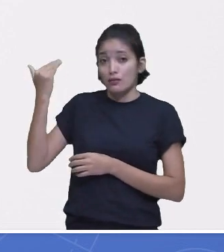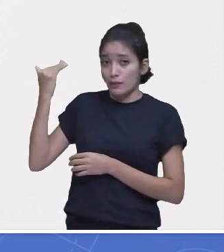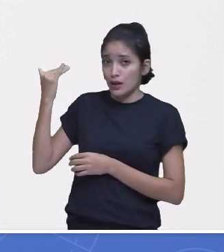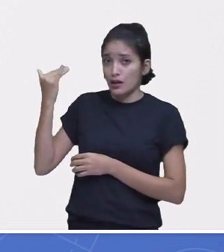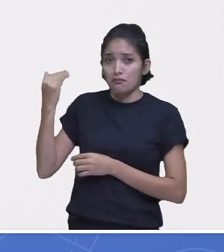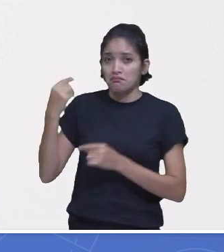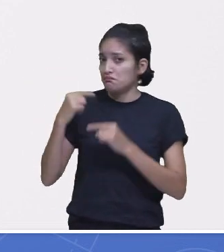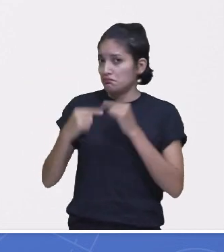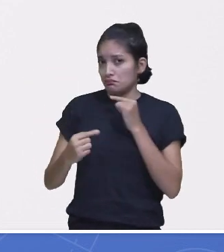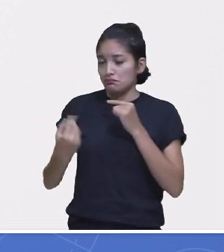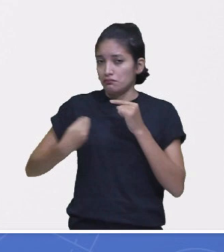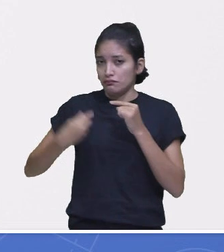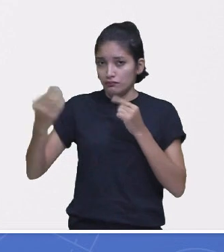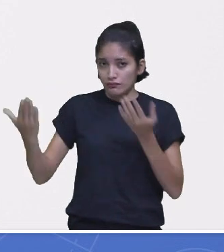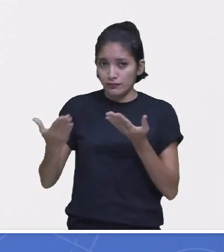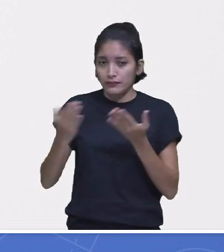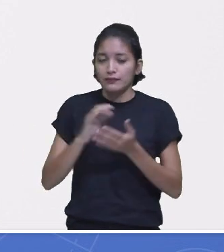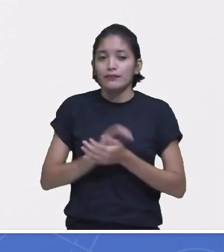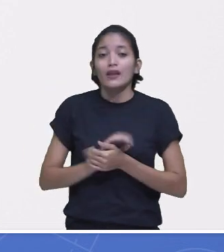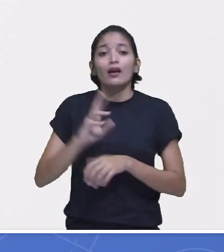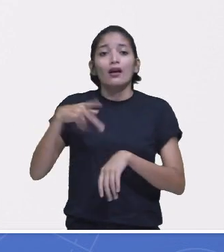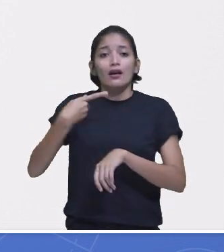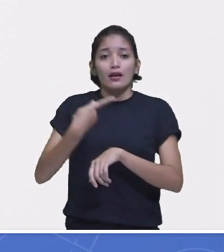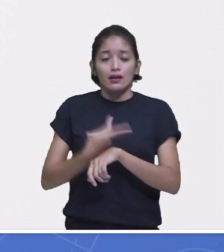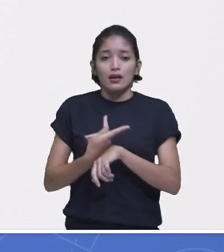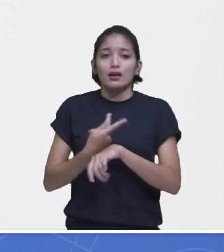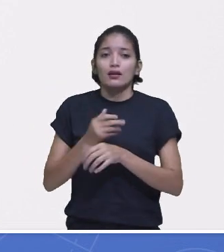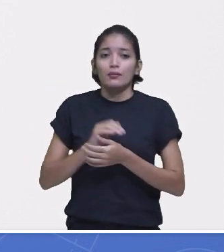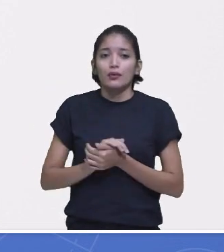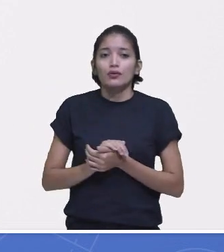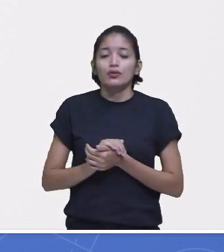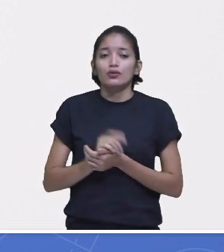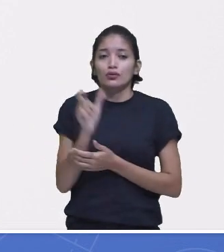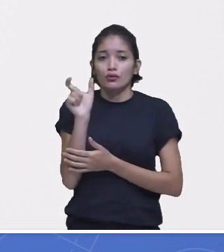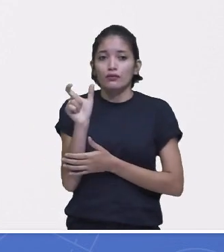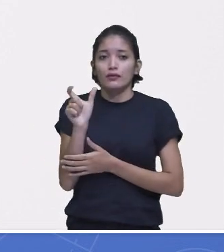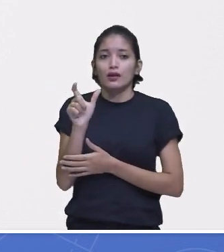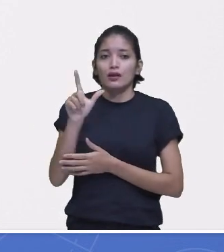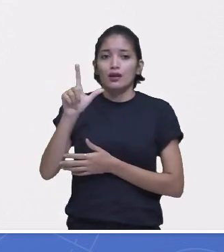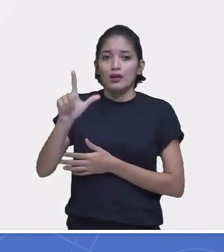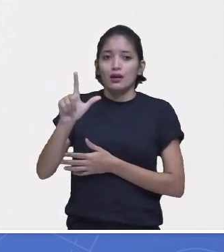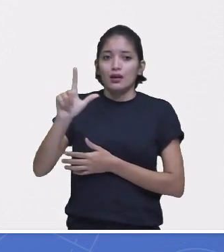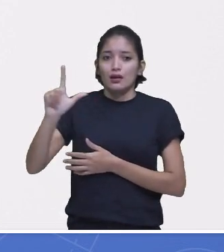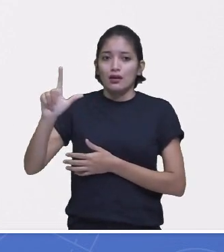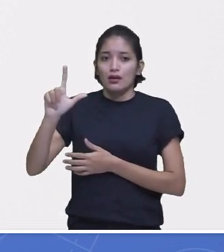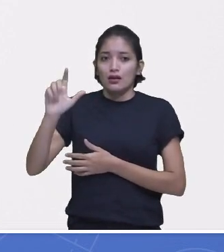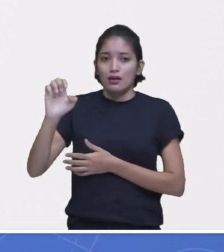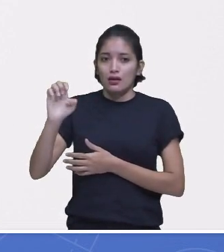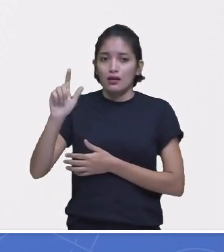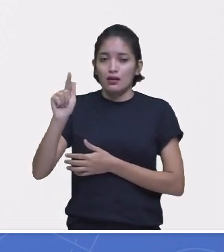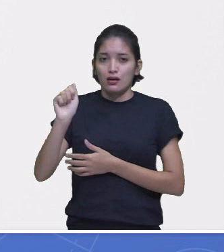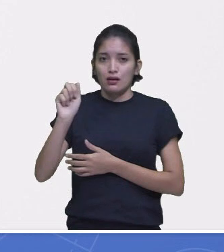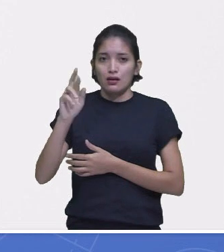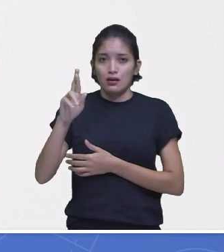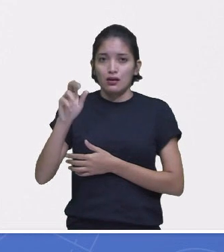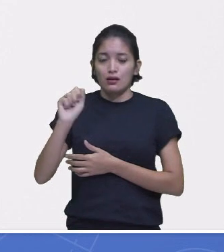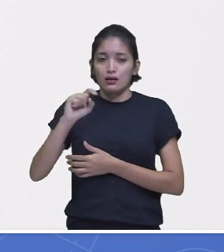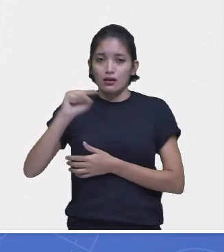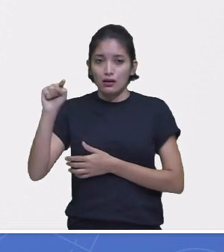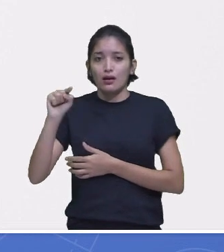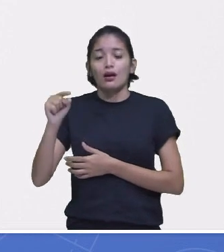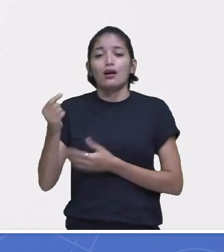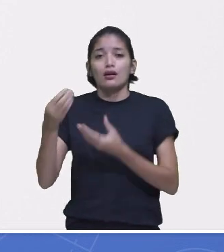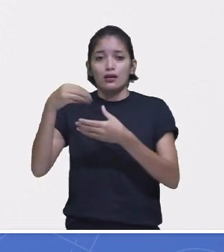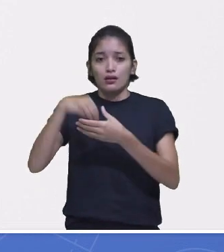ver com presente. Depois nós tivemos o verbo chegar, como que ele aparece lá no poema, no verso